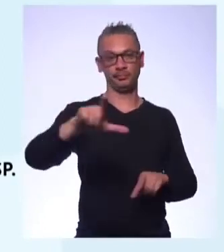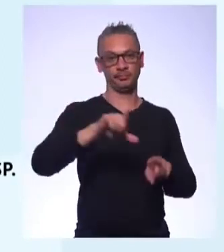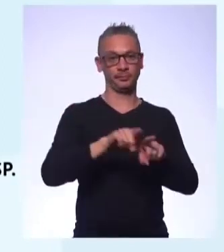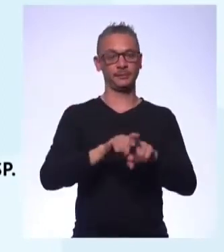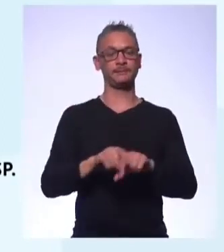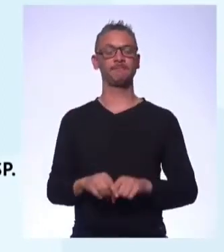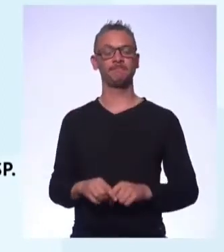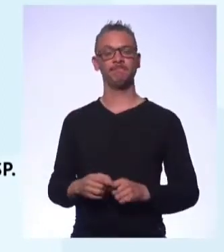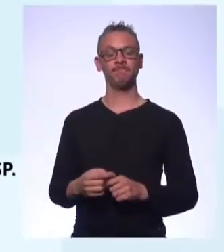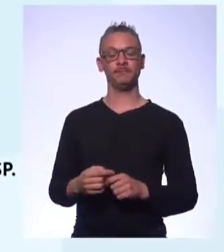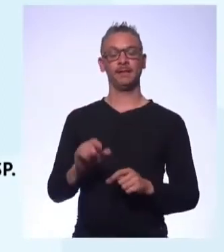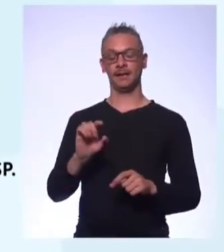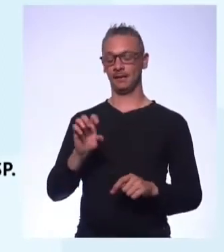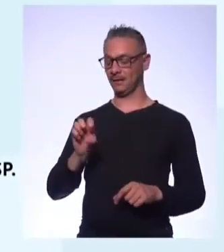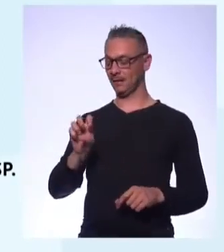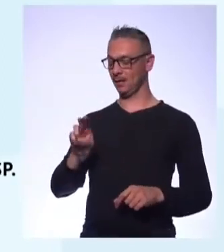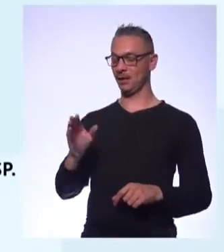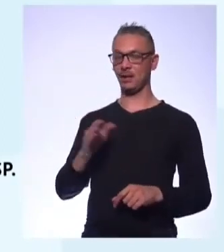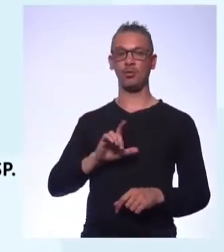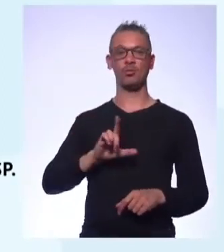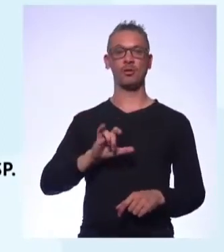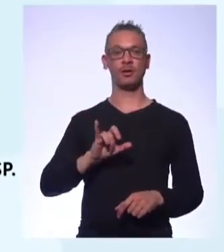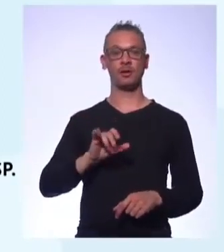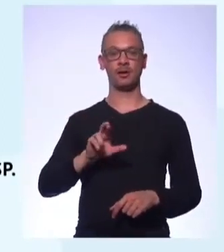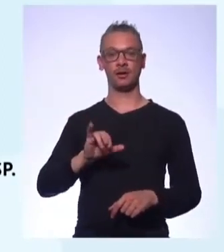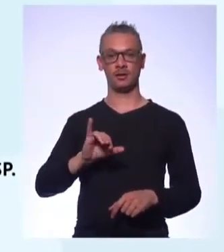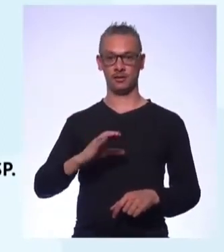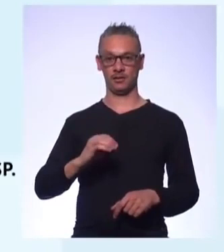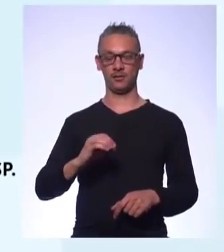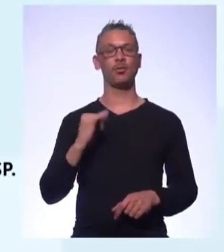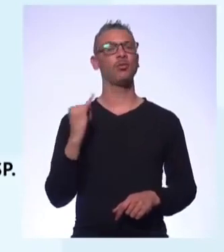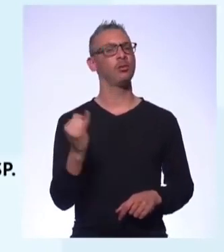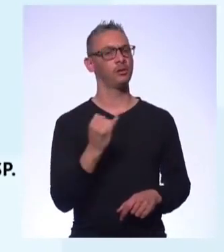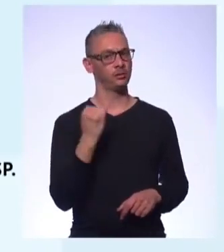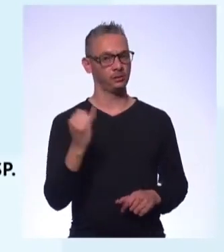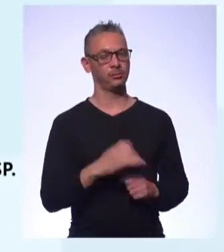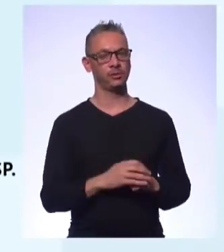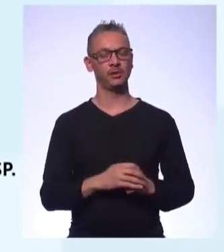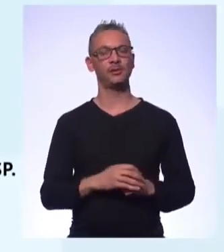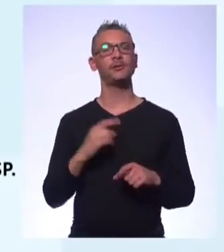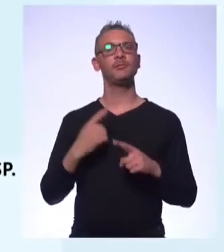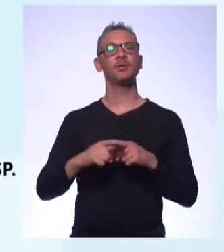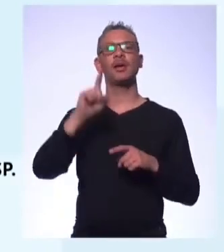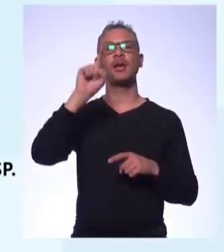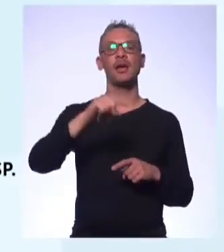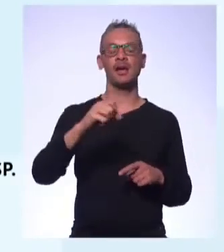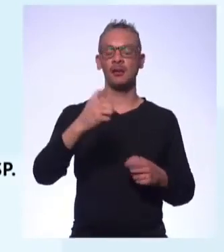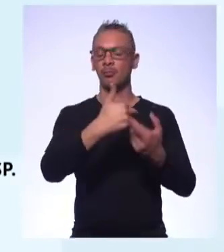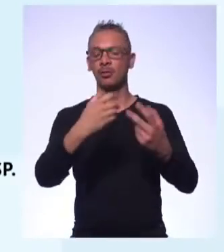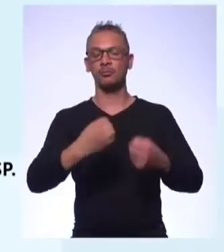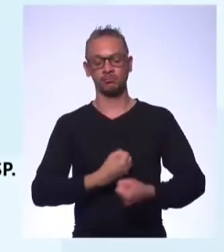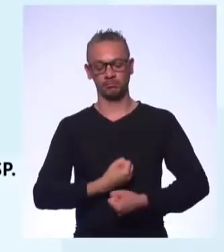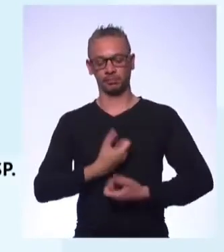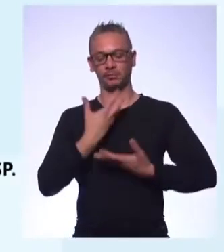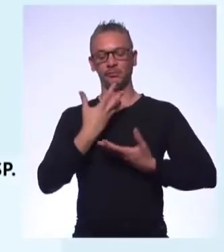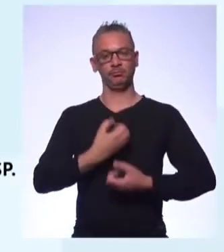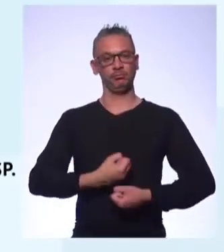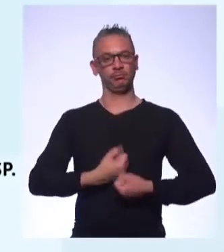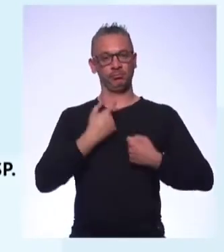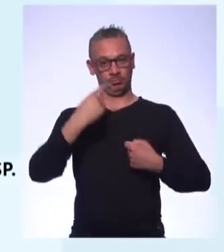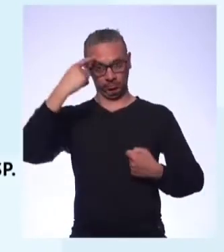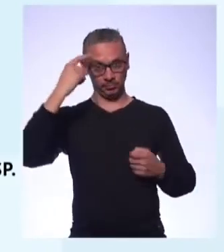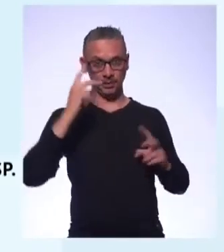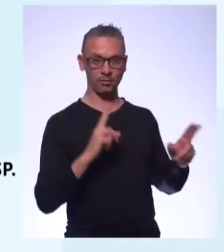lírico é importantíssimo, né, quando a gente fala de literatura, porque não é necessariamente o que o poeta, o ser humano, o poeta